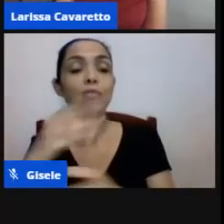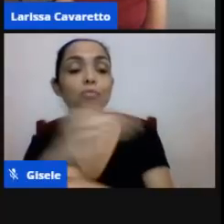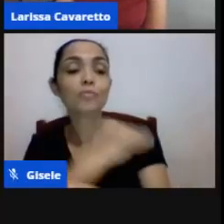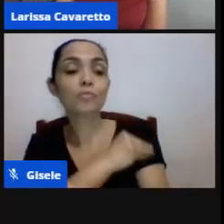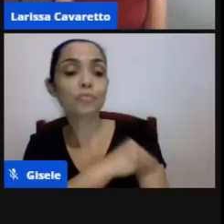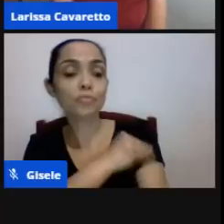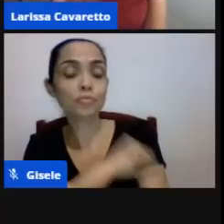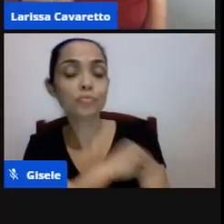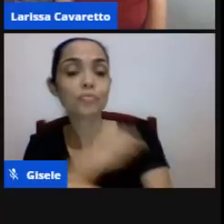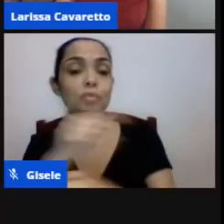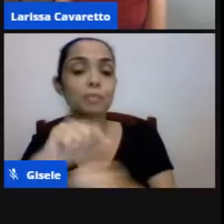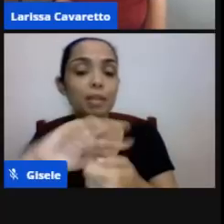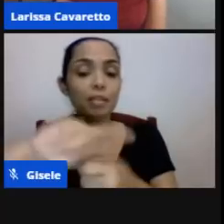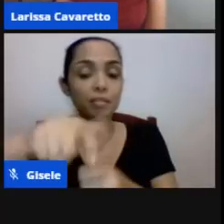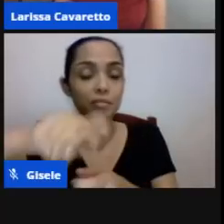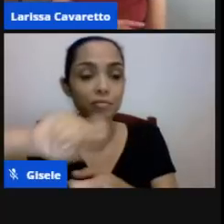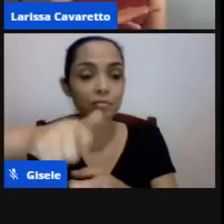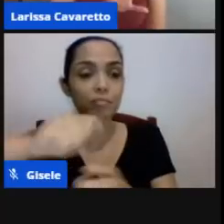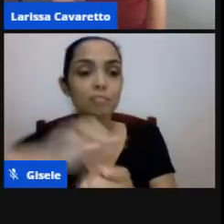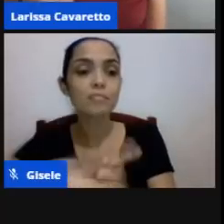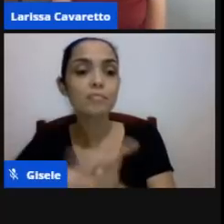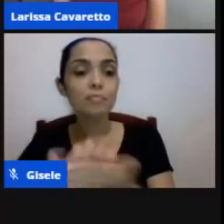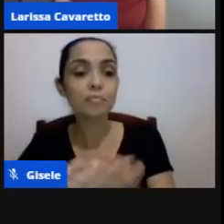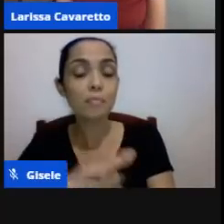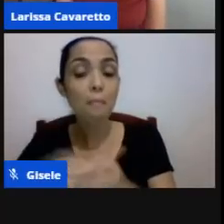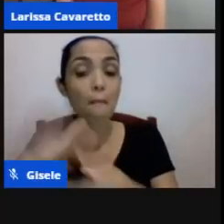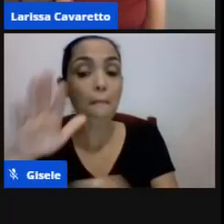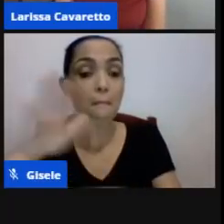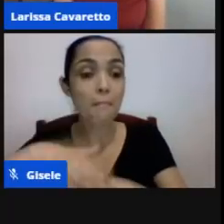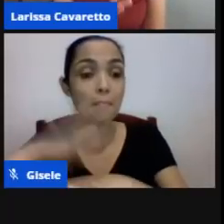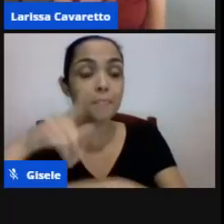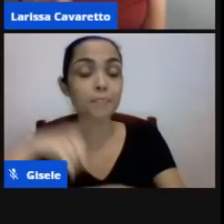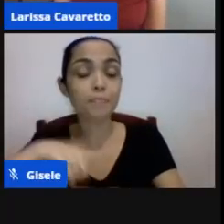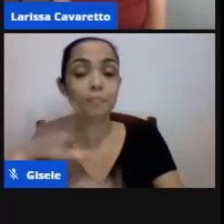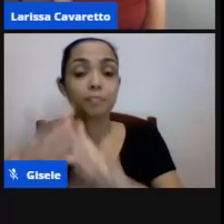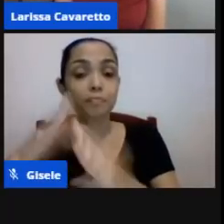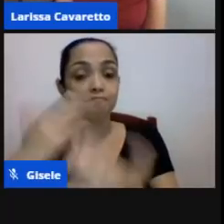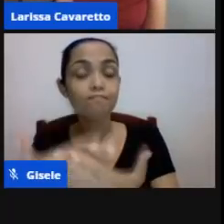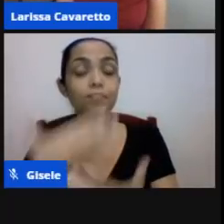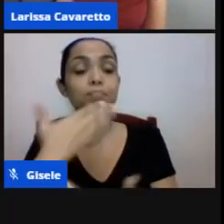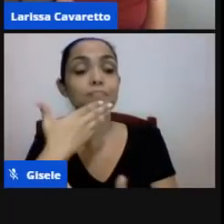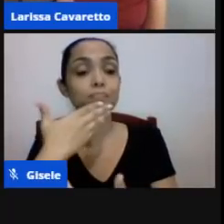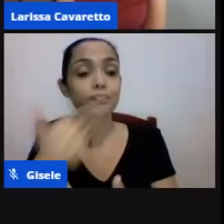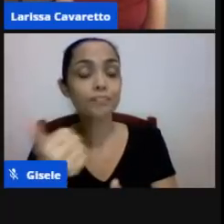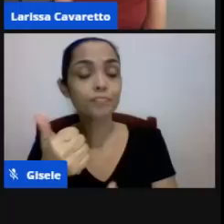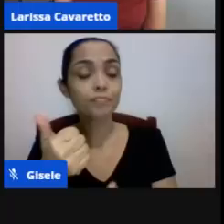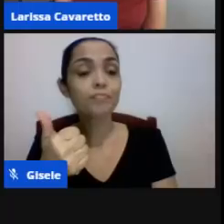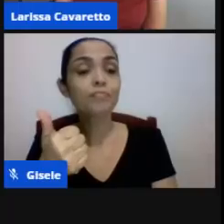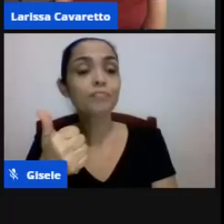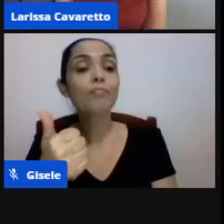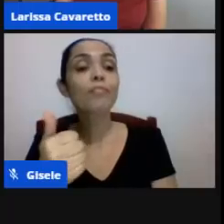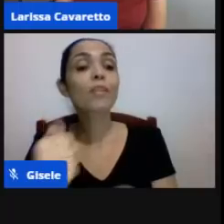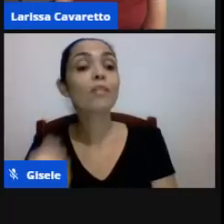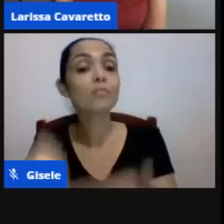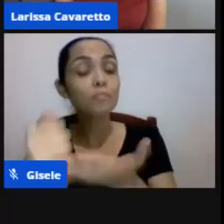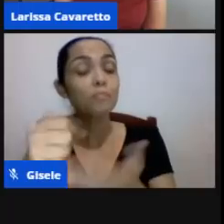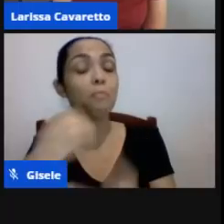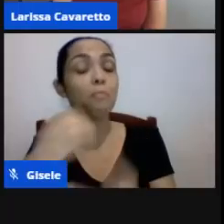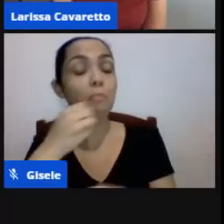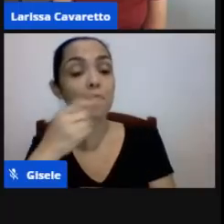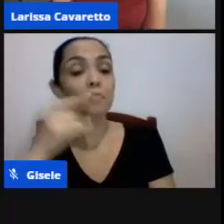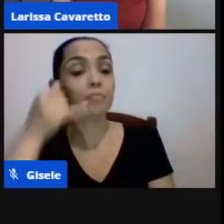e de torneiras, com torneiras para lavagem de mãos. O máximo que a escola conseguir colocar vai ajudar bastante em